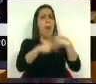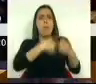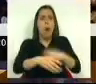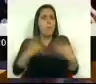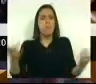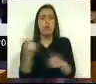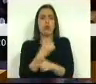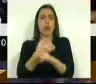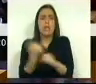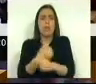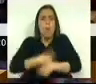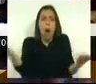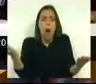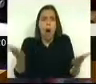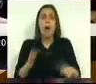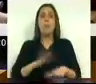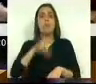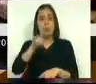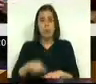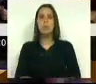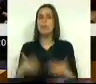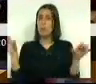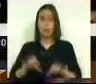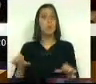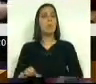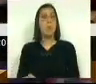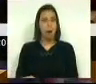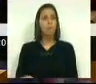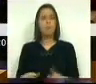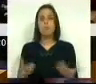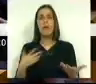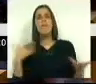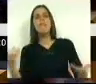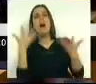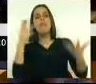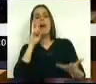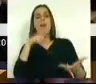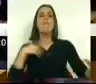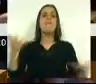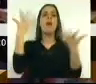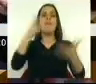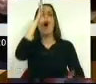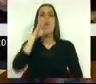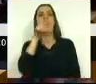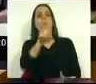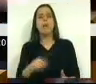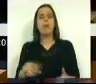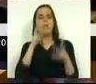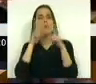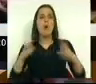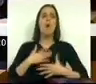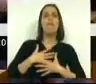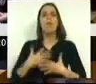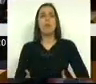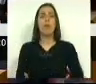vender produtos e serviços. É por isso que isto está muito mau e não se vislumbra, Sr. Primeiro-Ministro, que o Governo encontre